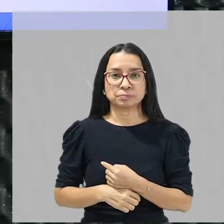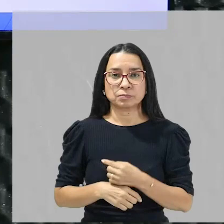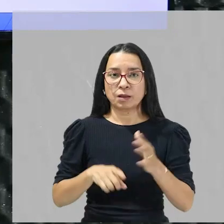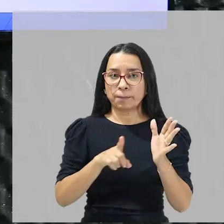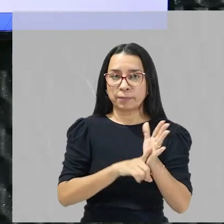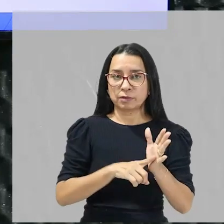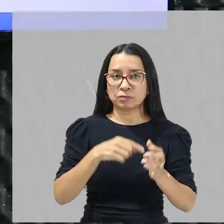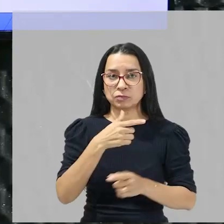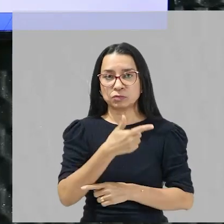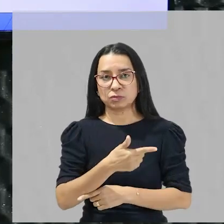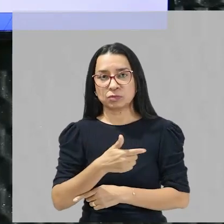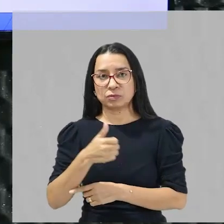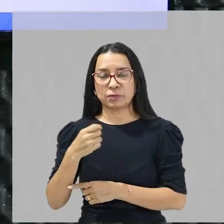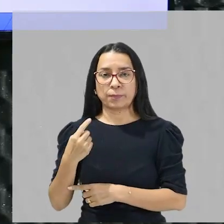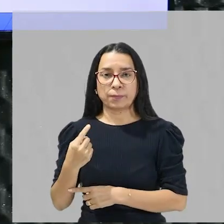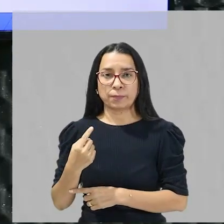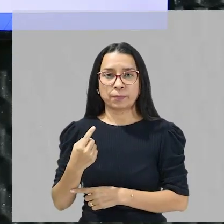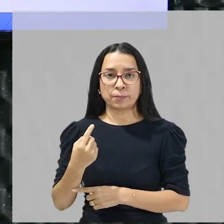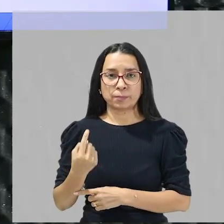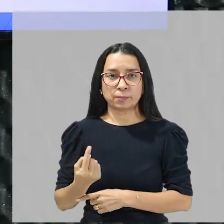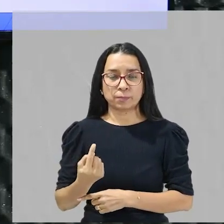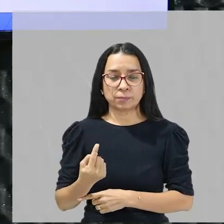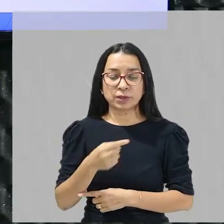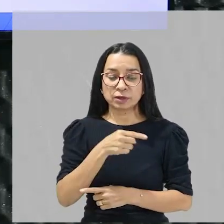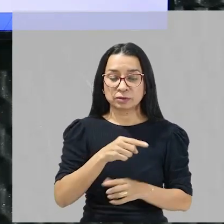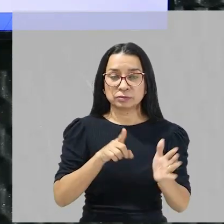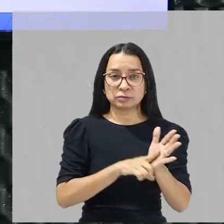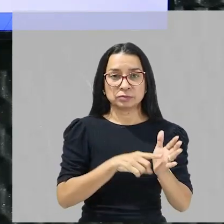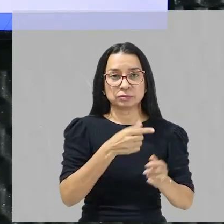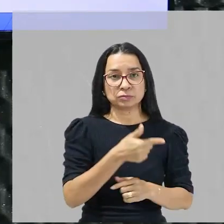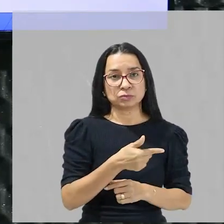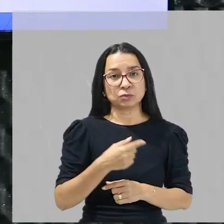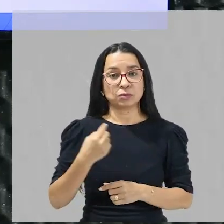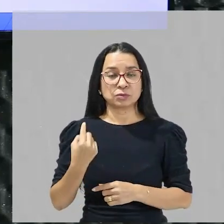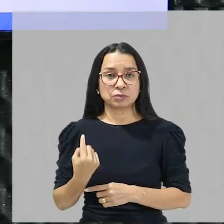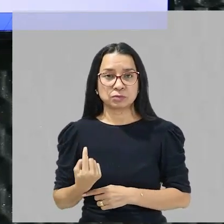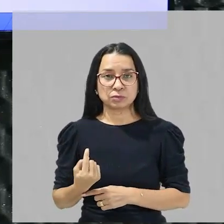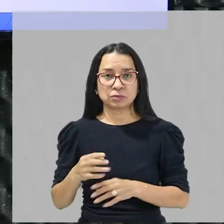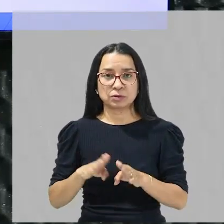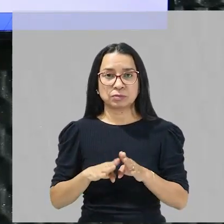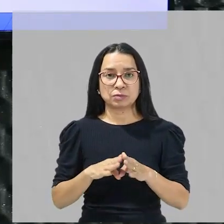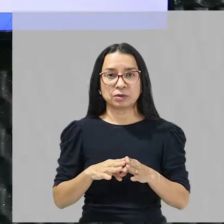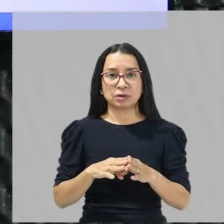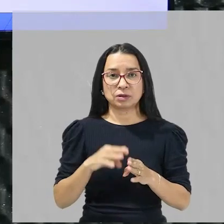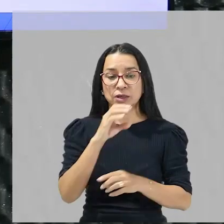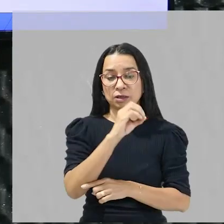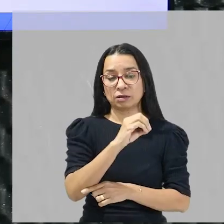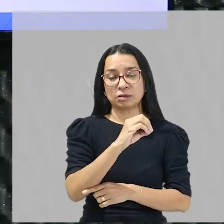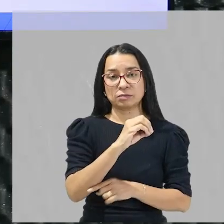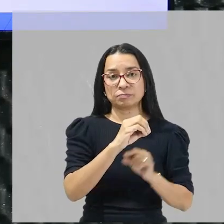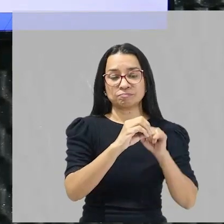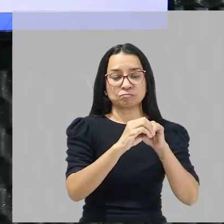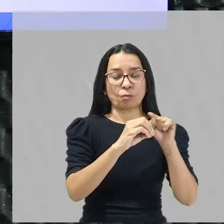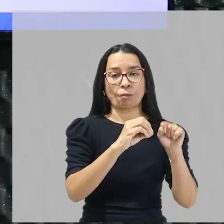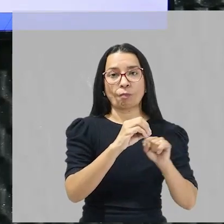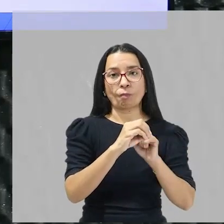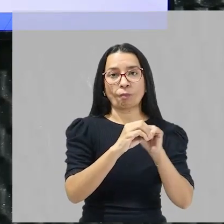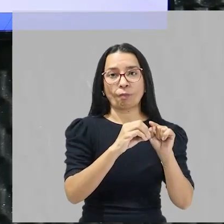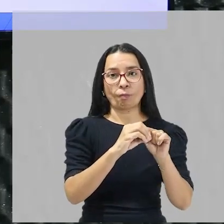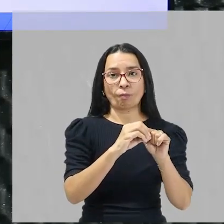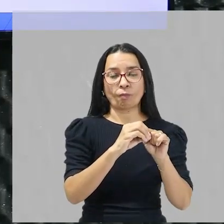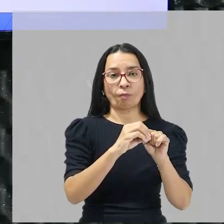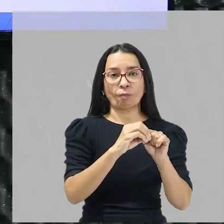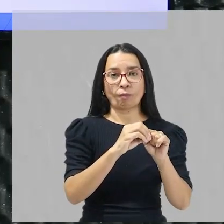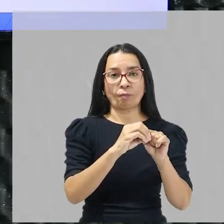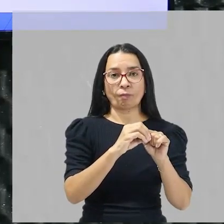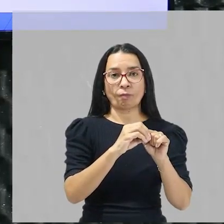e o 1, lembrando que tanto no menos 2 quanto no 1 a bolinha não está pintada. Por que não está pintada